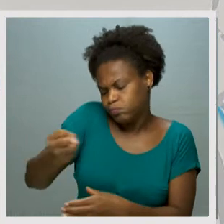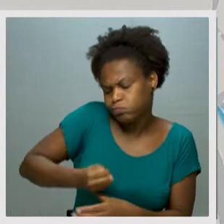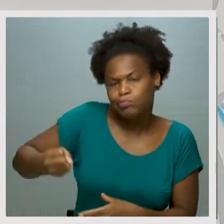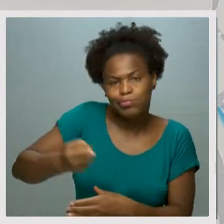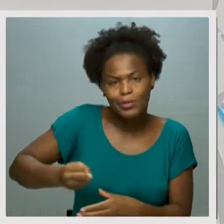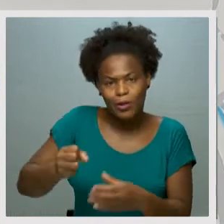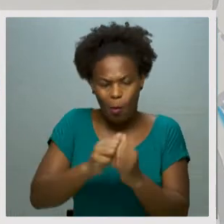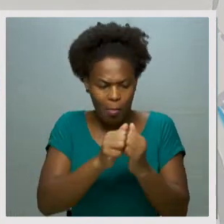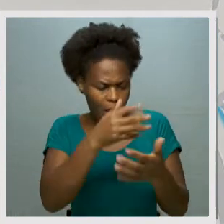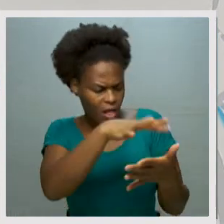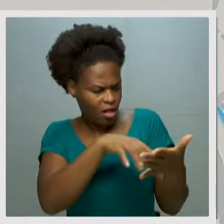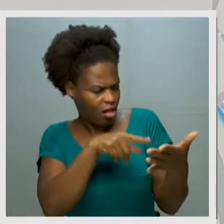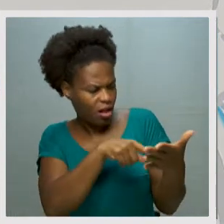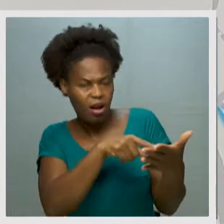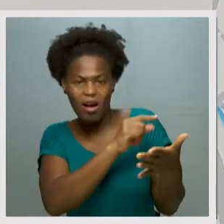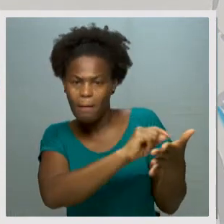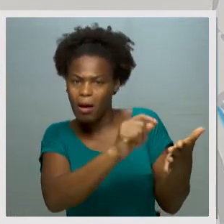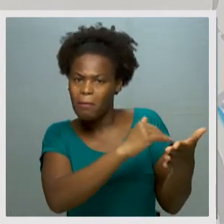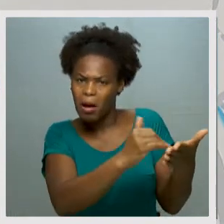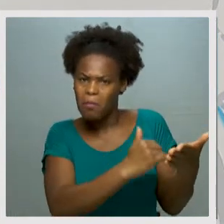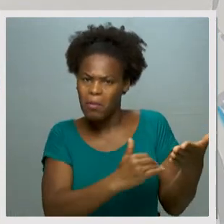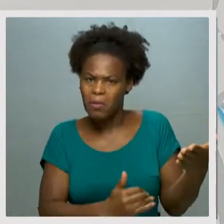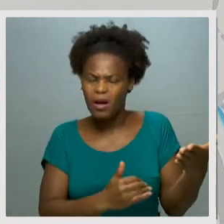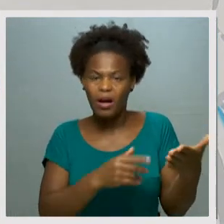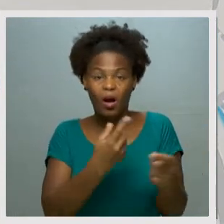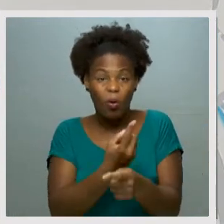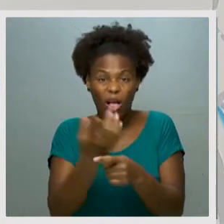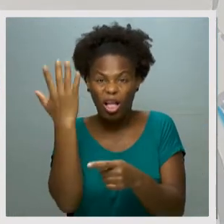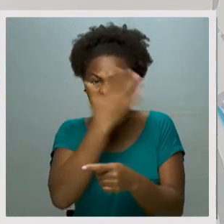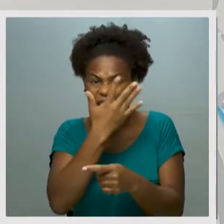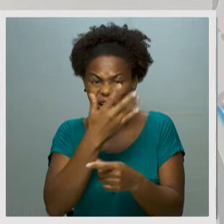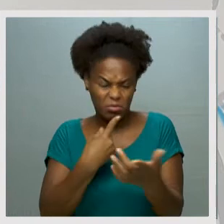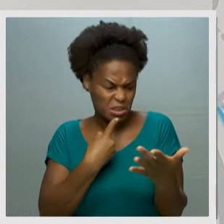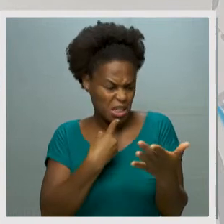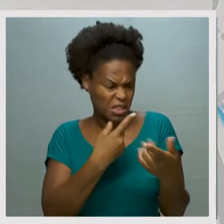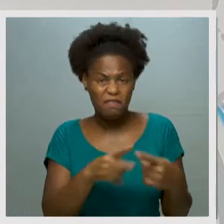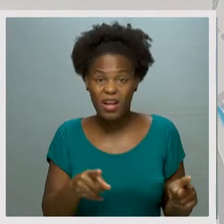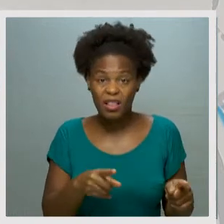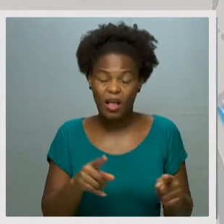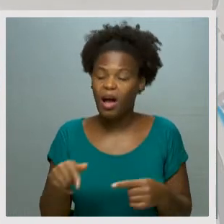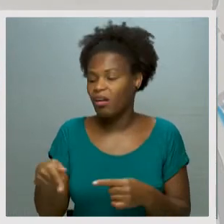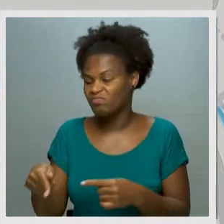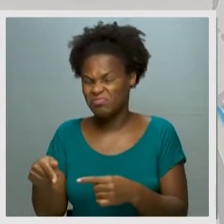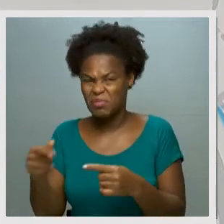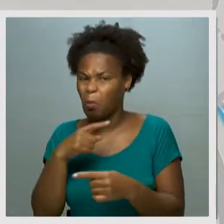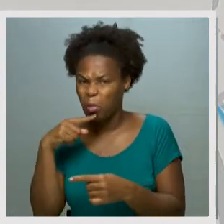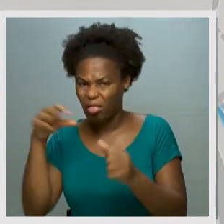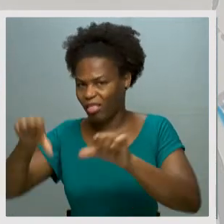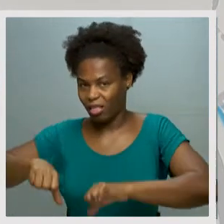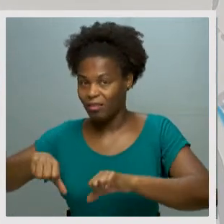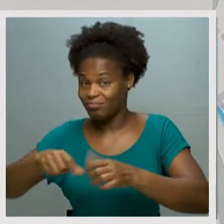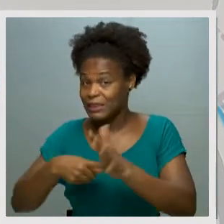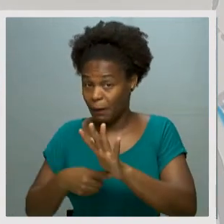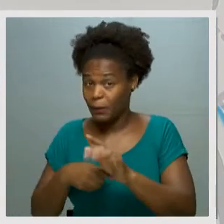coisa. Você tem uma receita. É claro, se houver coisas distorcidas, ou se você interpretar de outra forma, é claro que não fica bem,